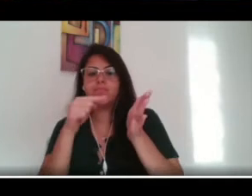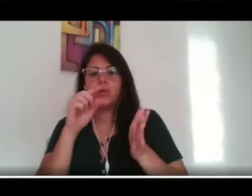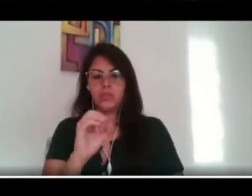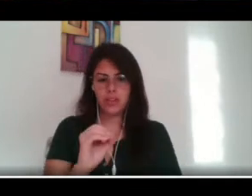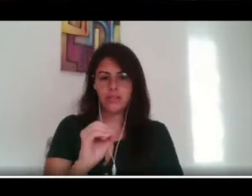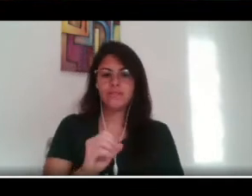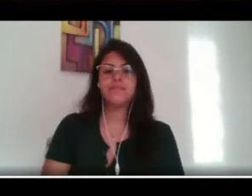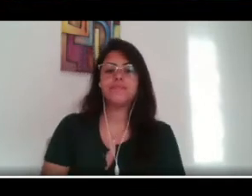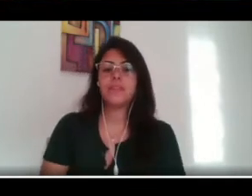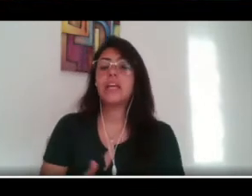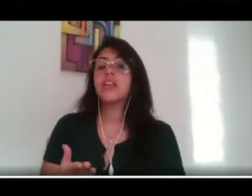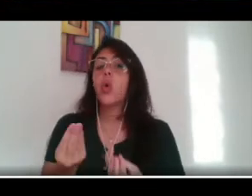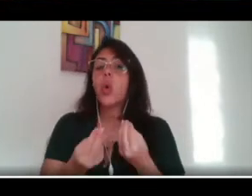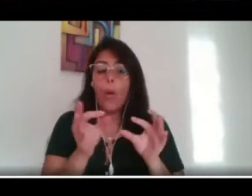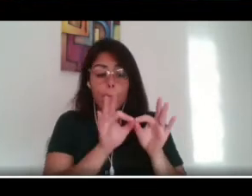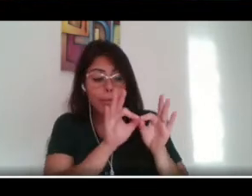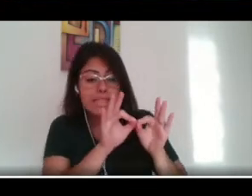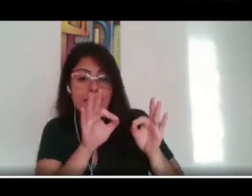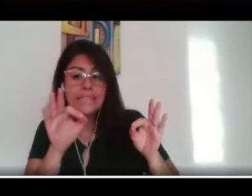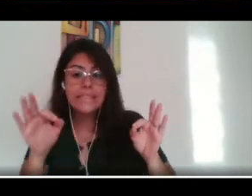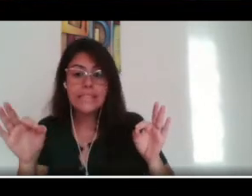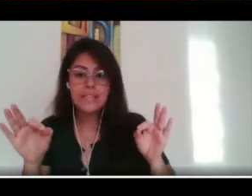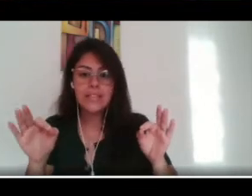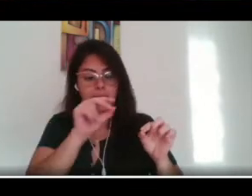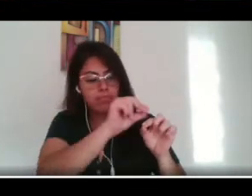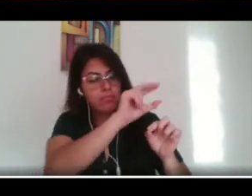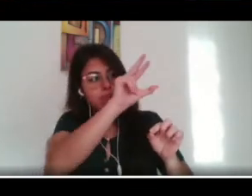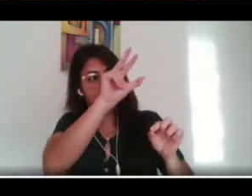tempo de queda. Eu acho o tempo de queda aqui.